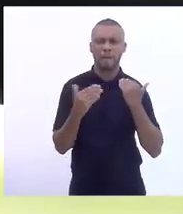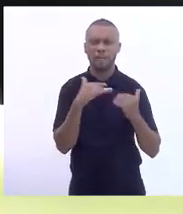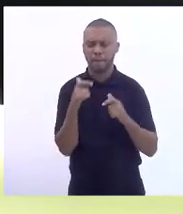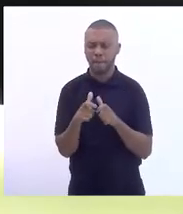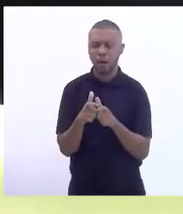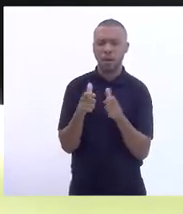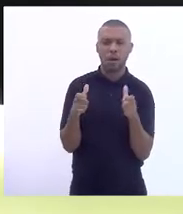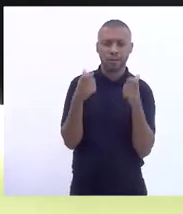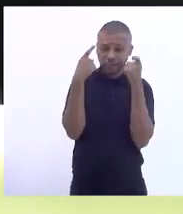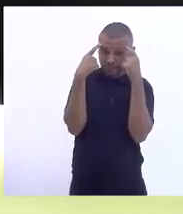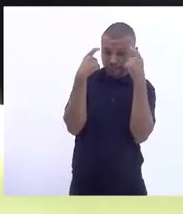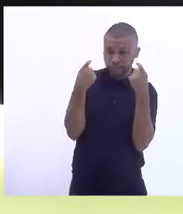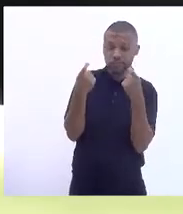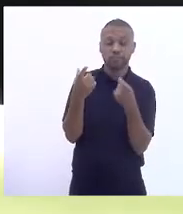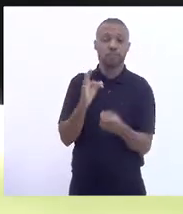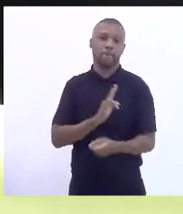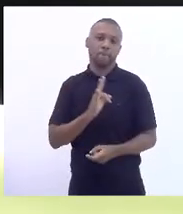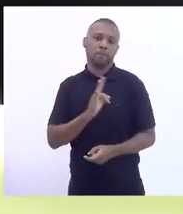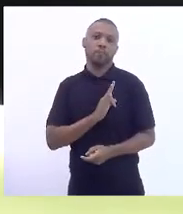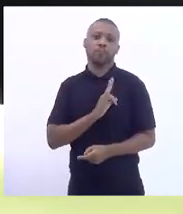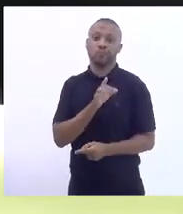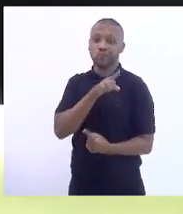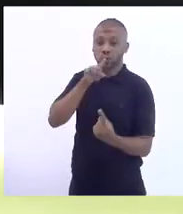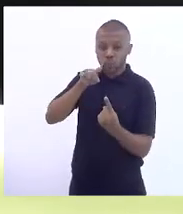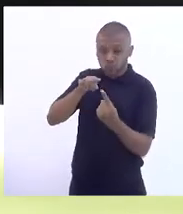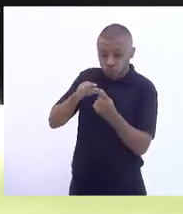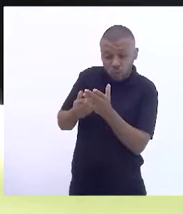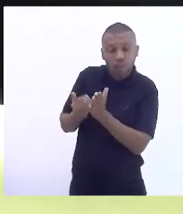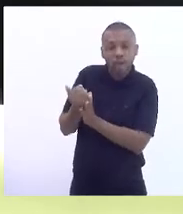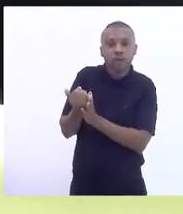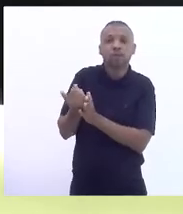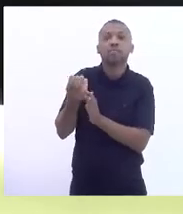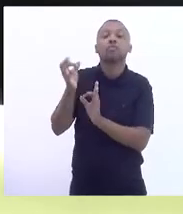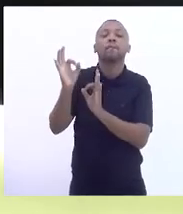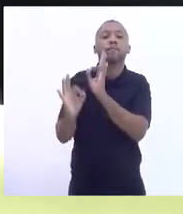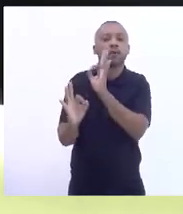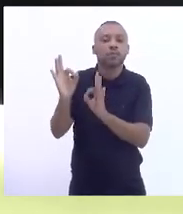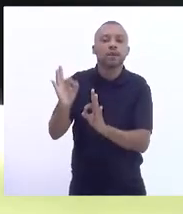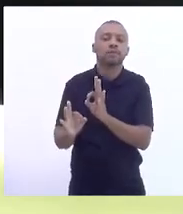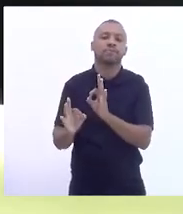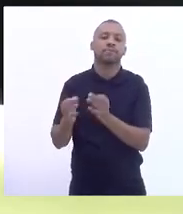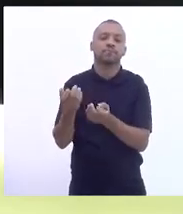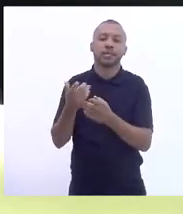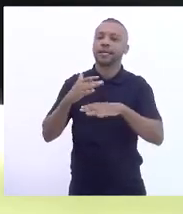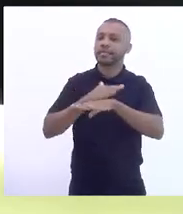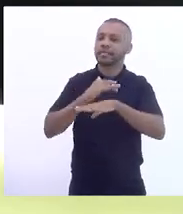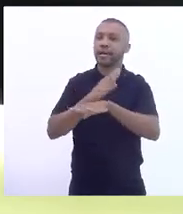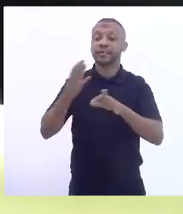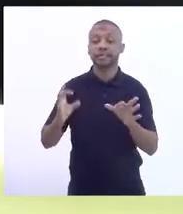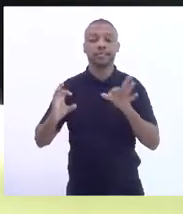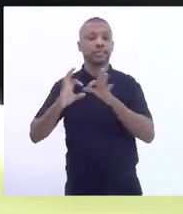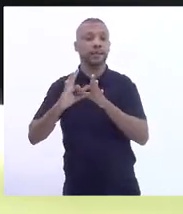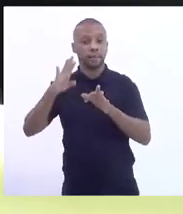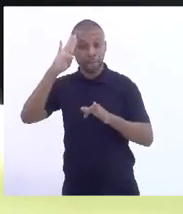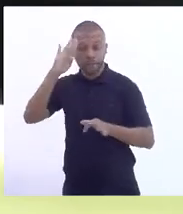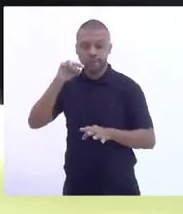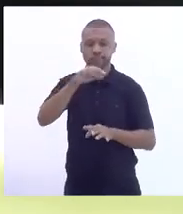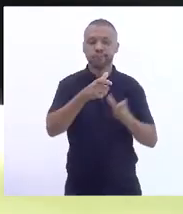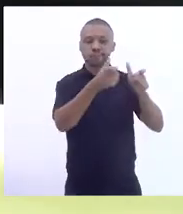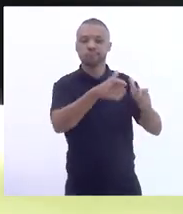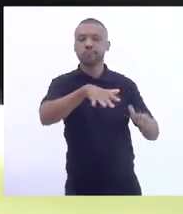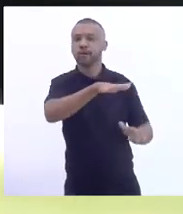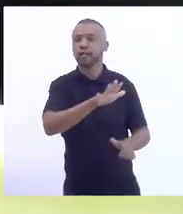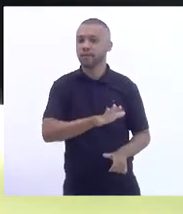policial a implementação do plano cidade integrada principalmente ali no Jacarezinho